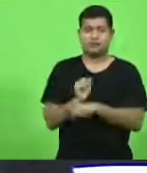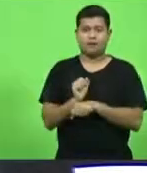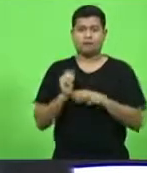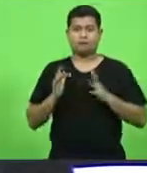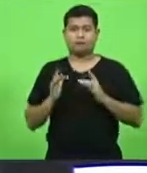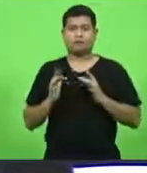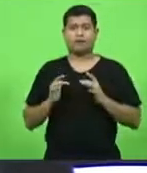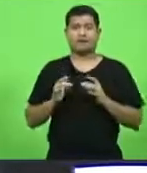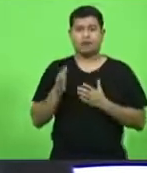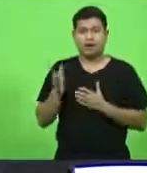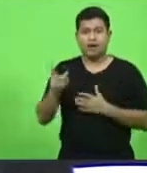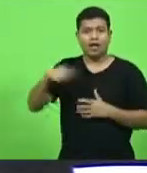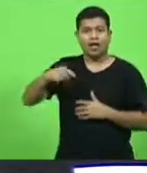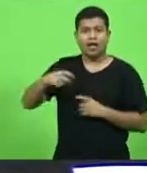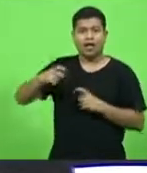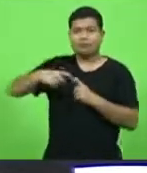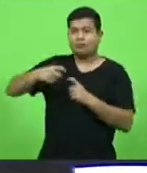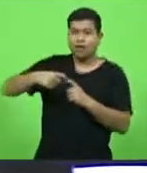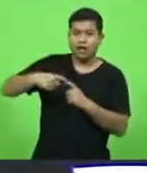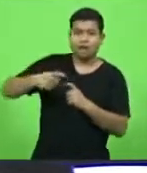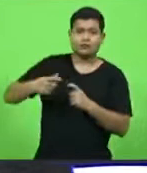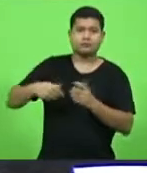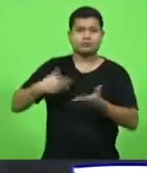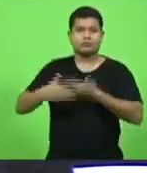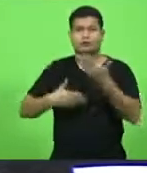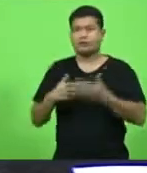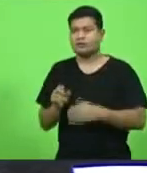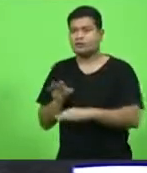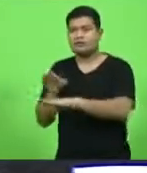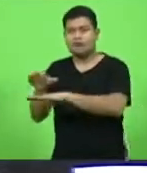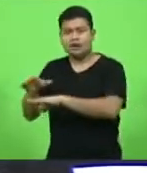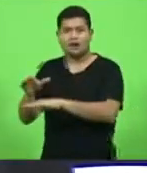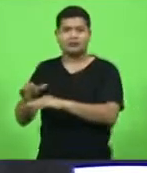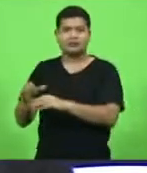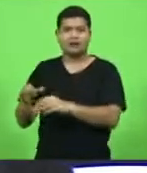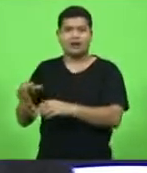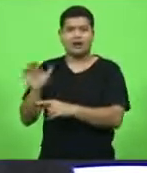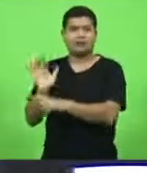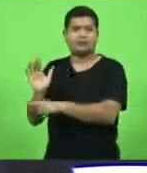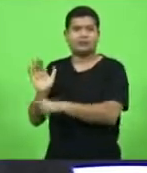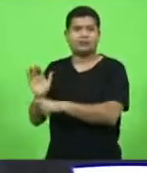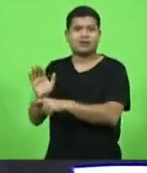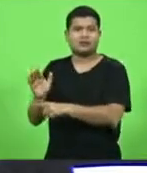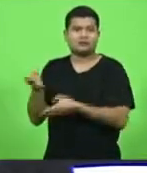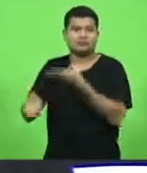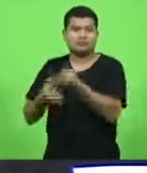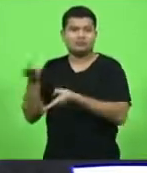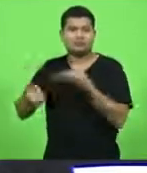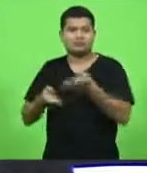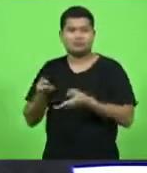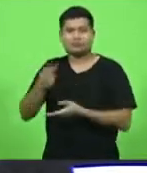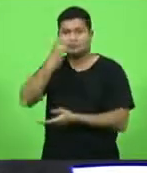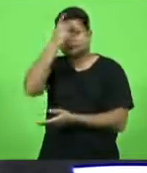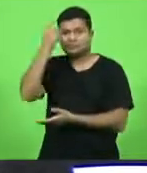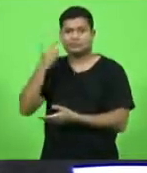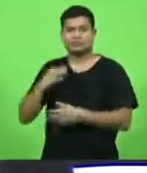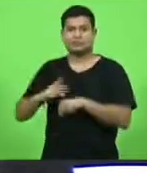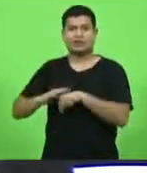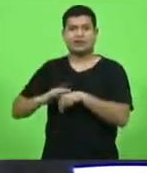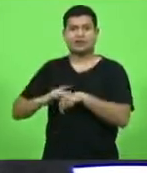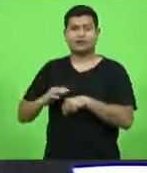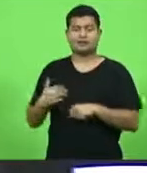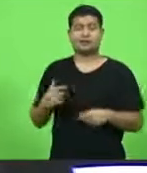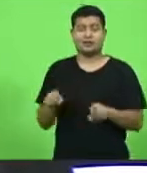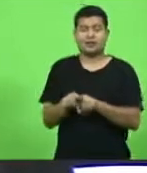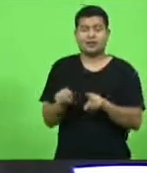pessoas que vão botar a mão no paciente o e medicamentos guardado fora dos